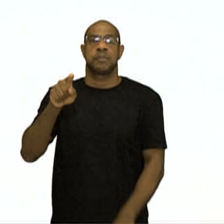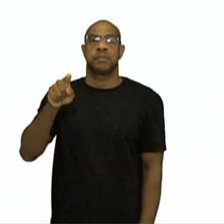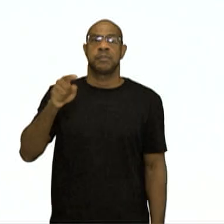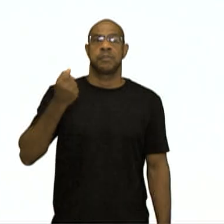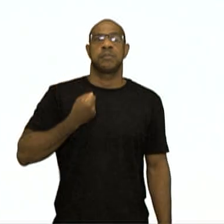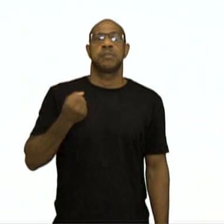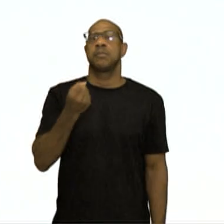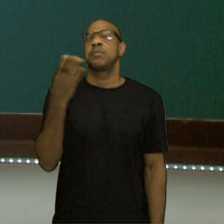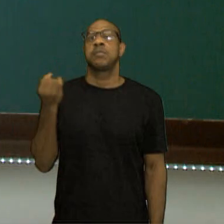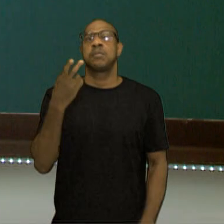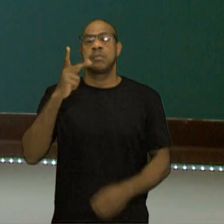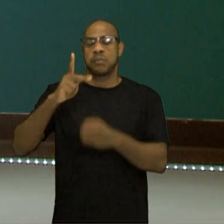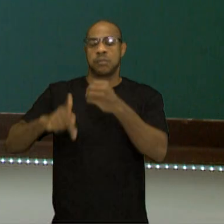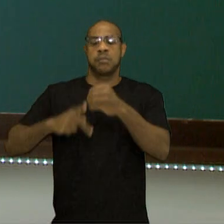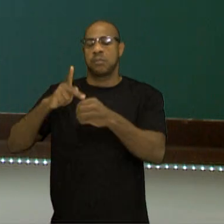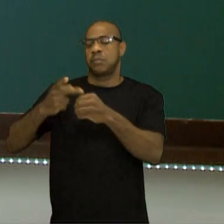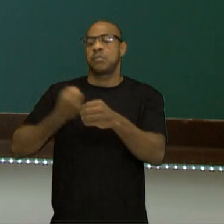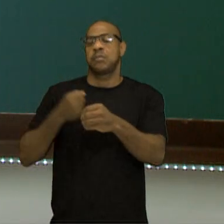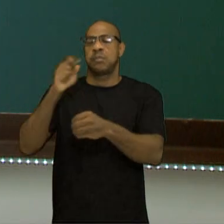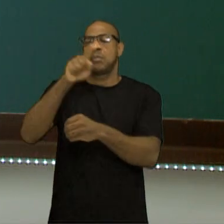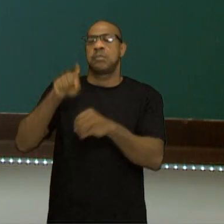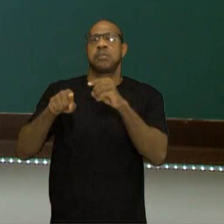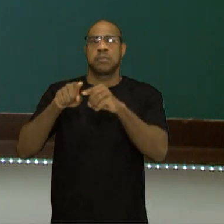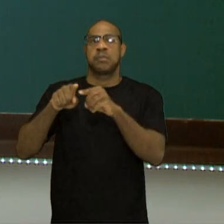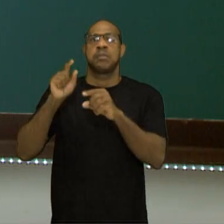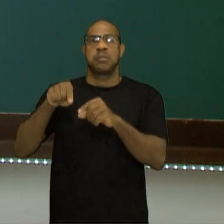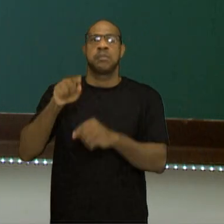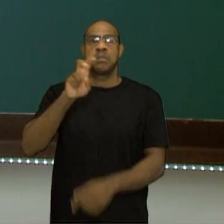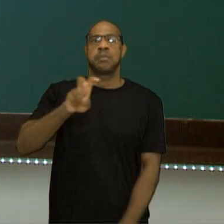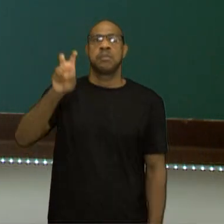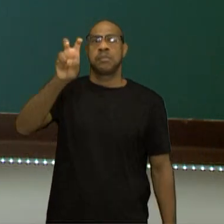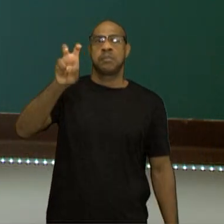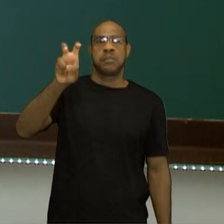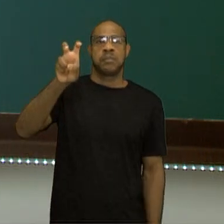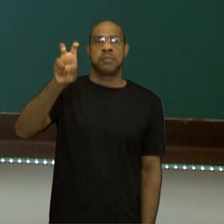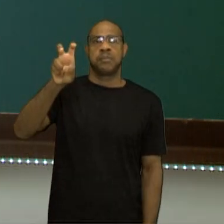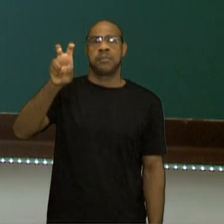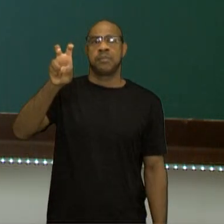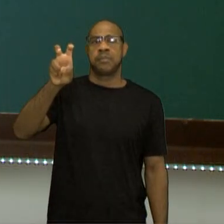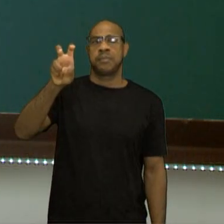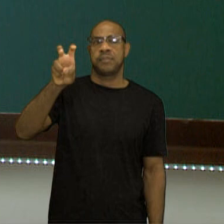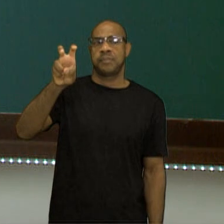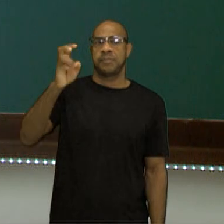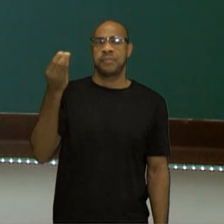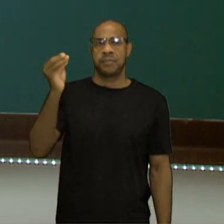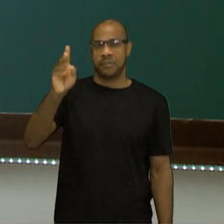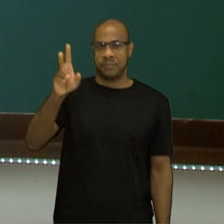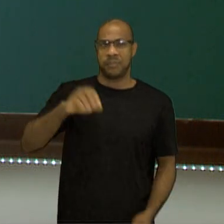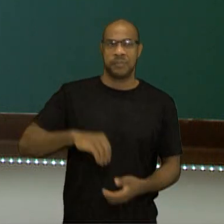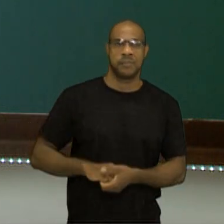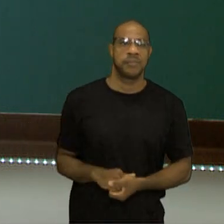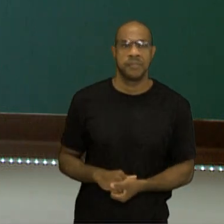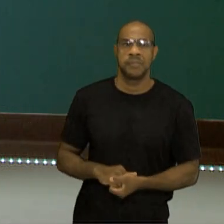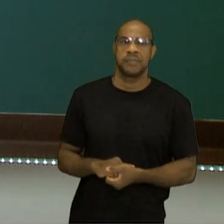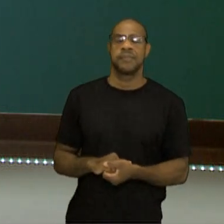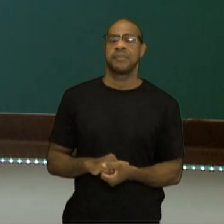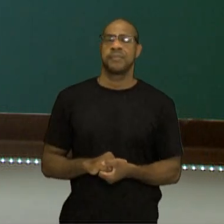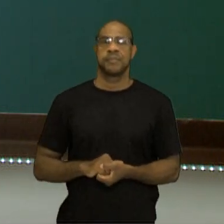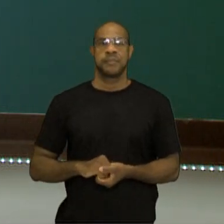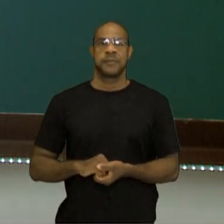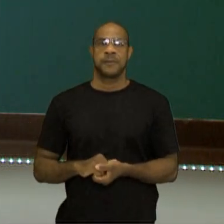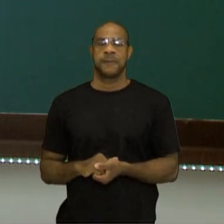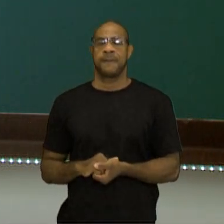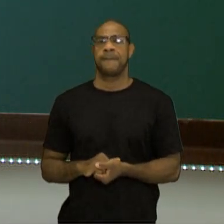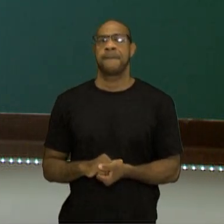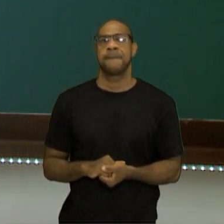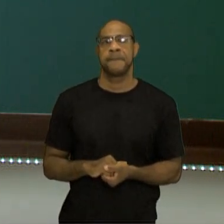e a quantidade de número atômico, ou Z, ou a quantidade de prótons, número 5. Então,